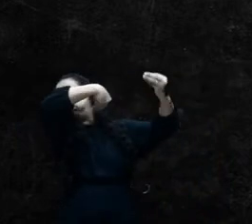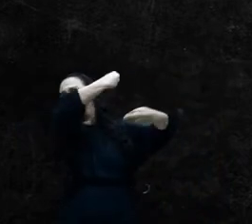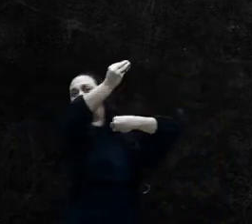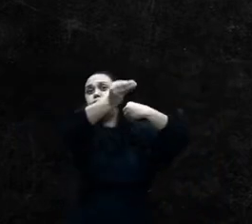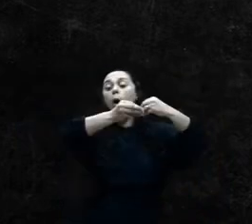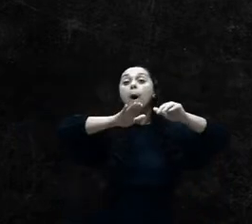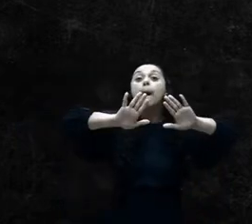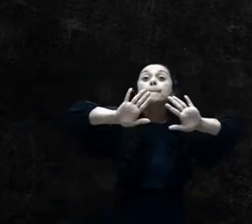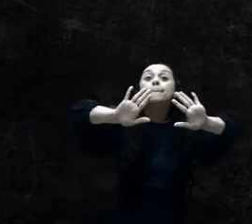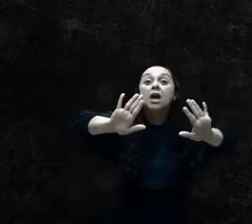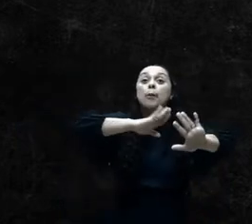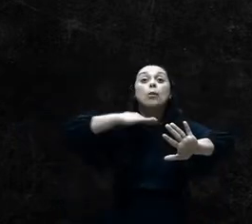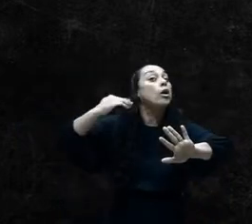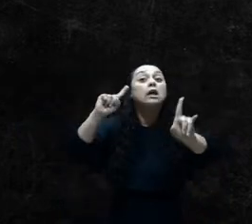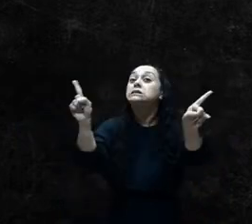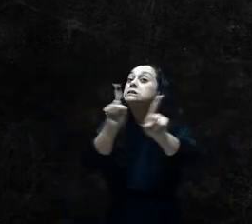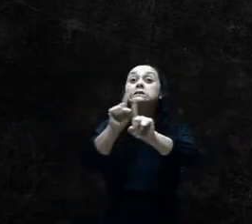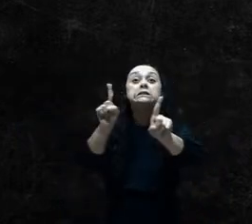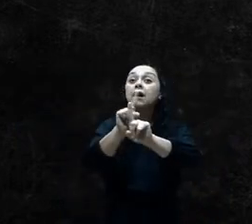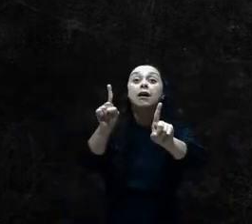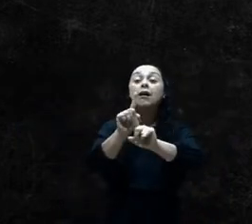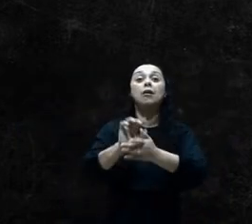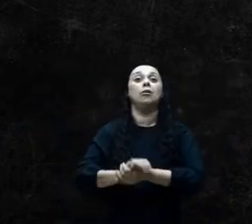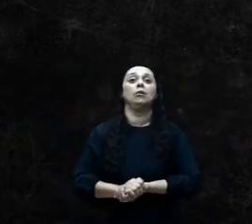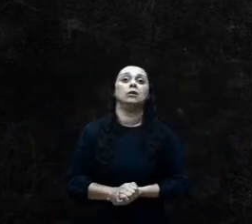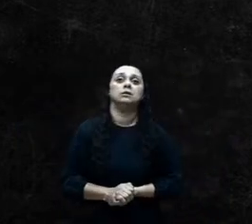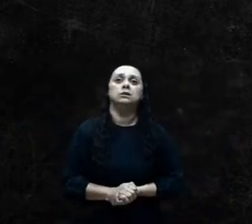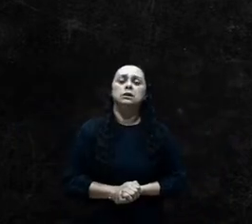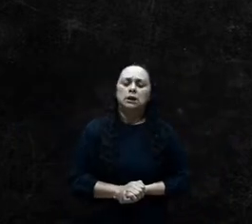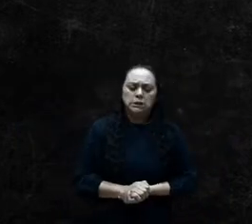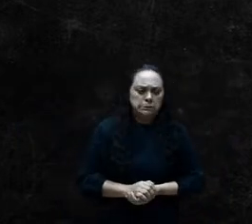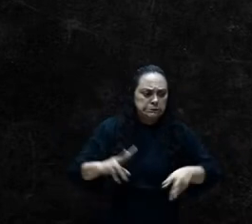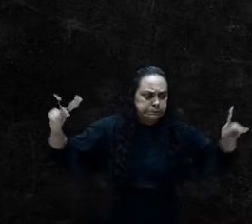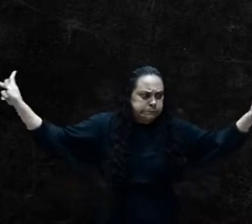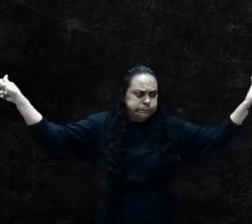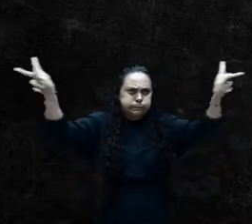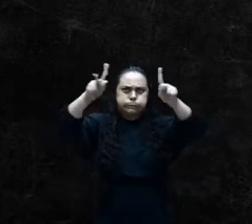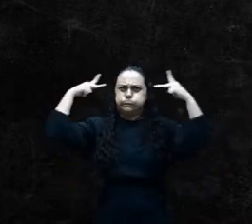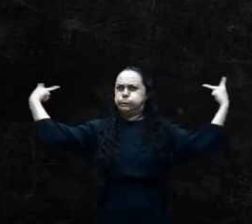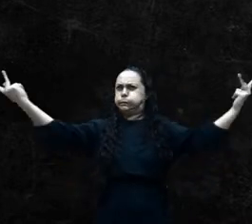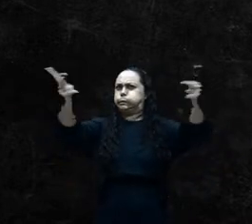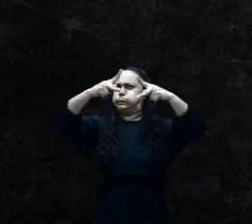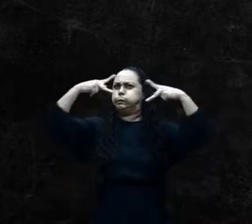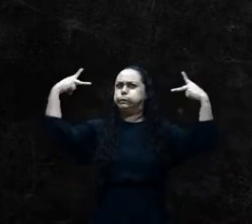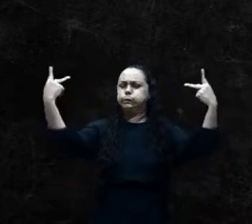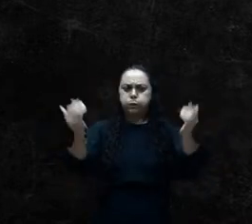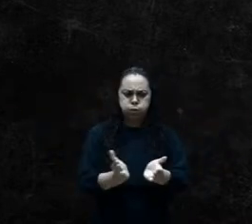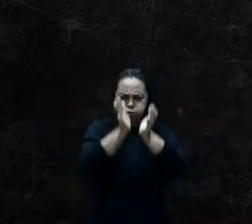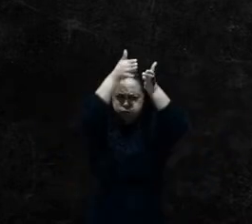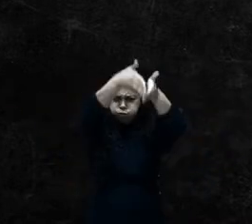com violência e sem poder resistir aos Ventos cessamos a